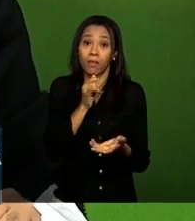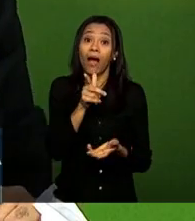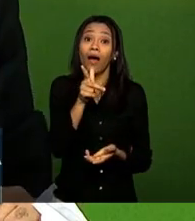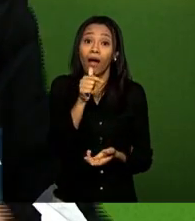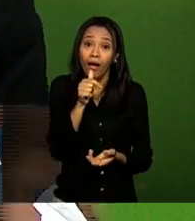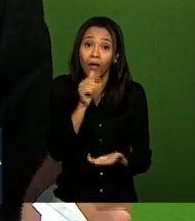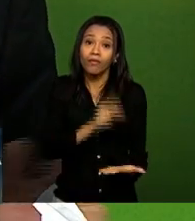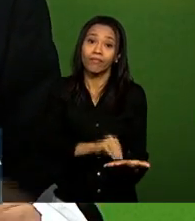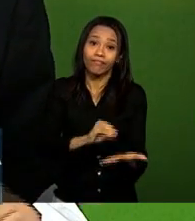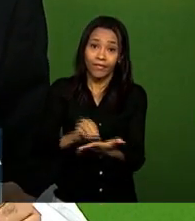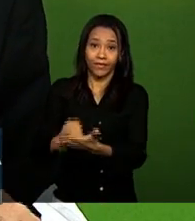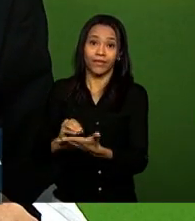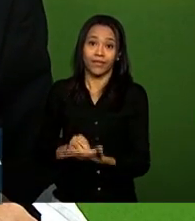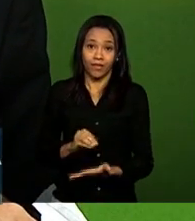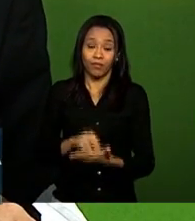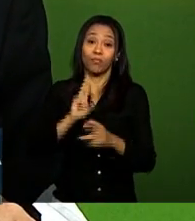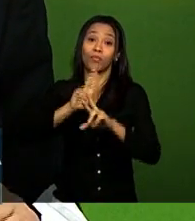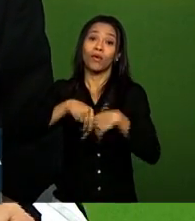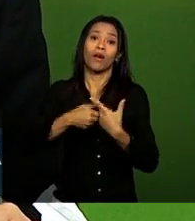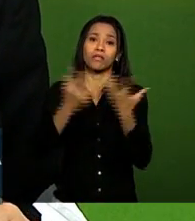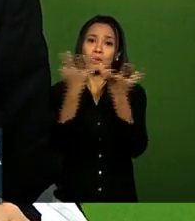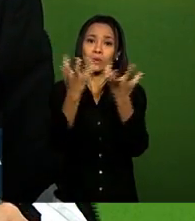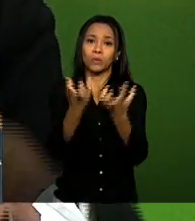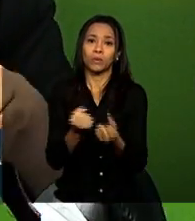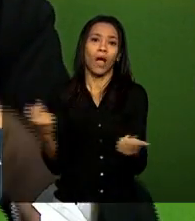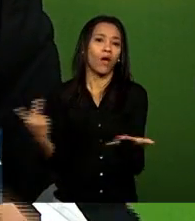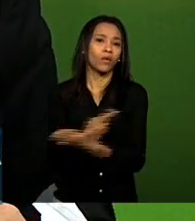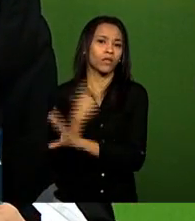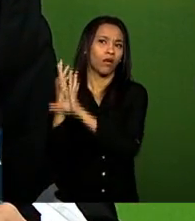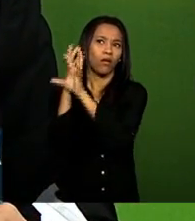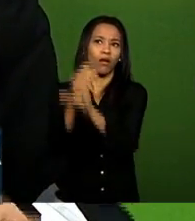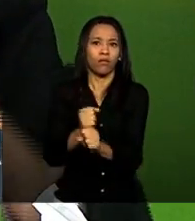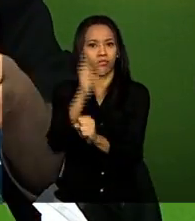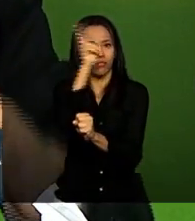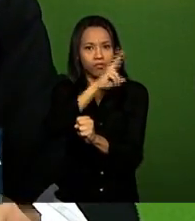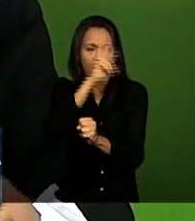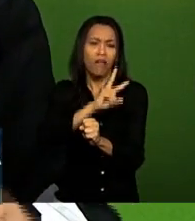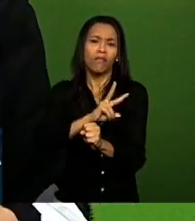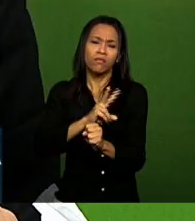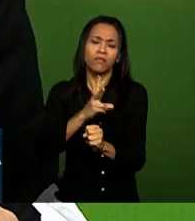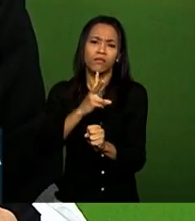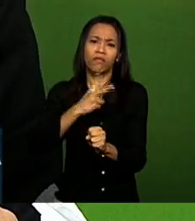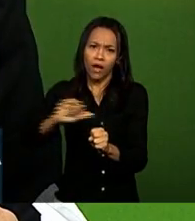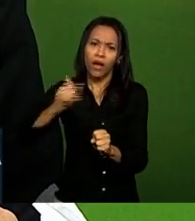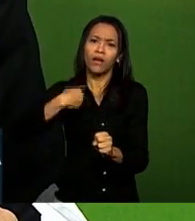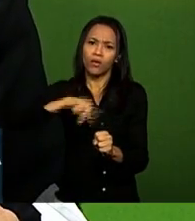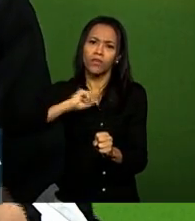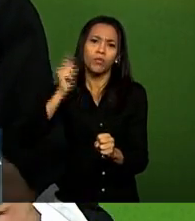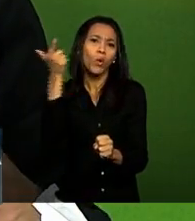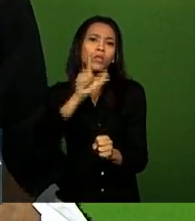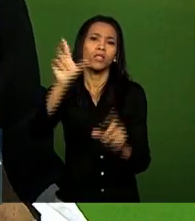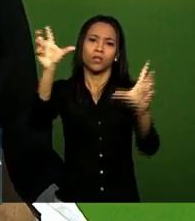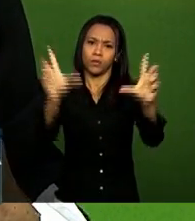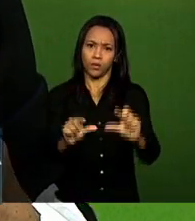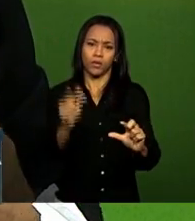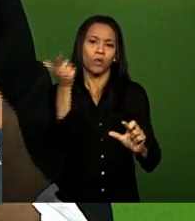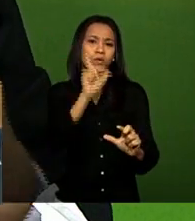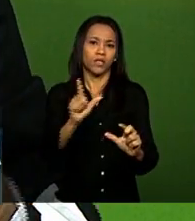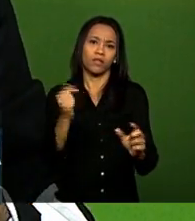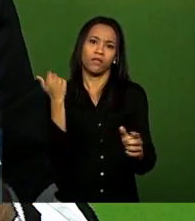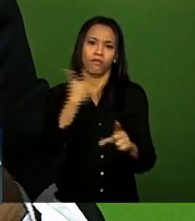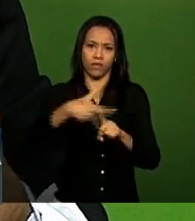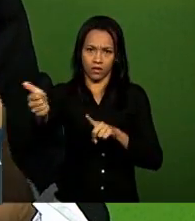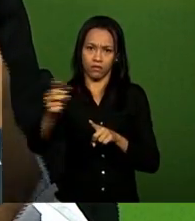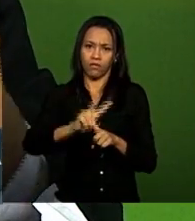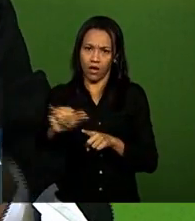seca histórica que nós convivemos vamos enfrentar Vamos enfrentar como estamos enfrentando portanto há que se ter um